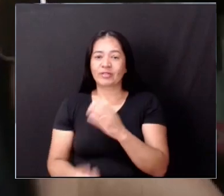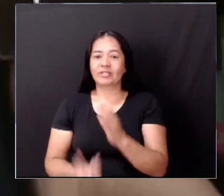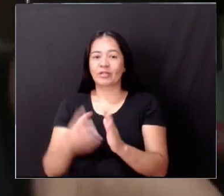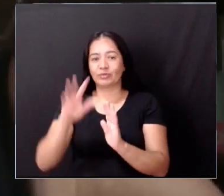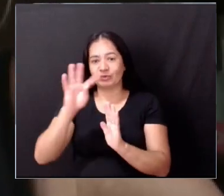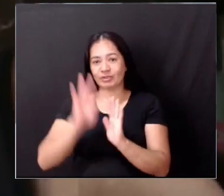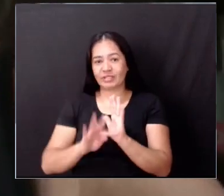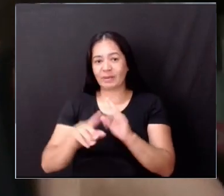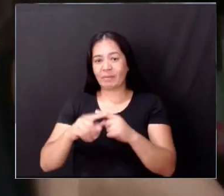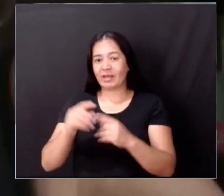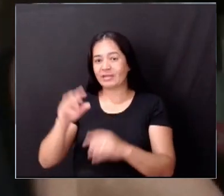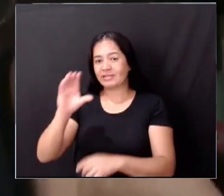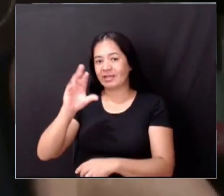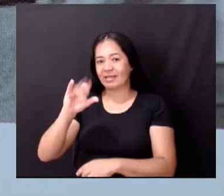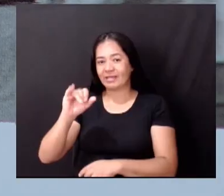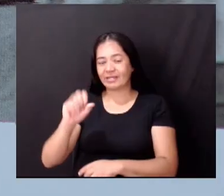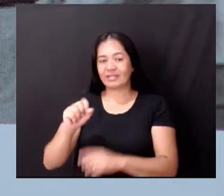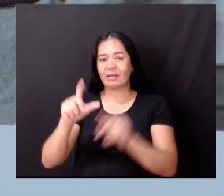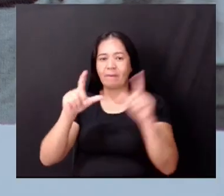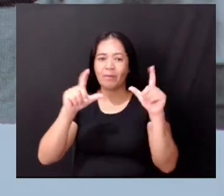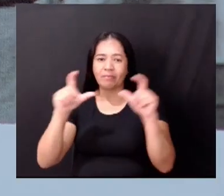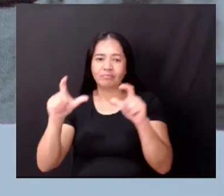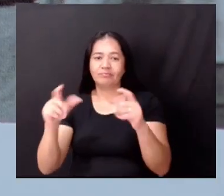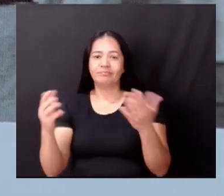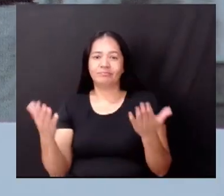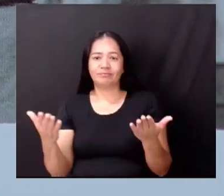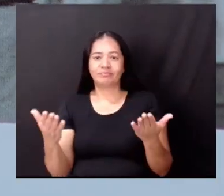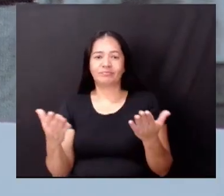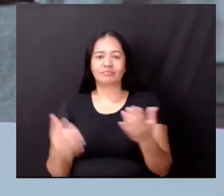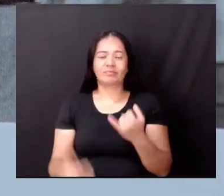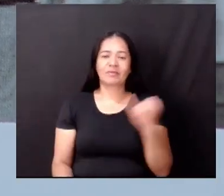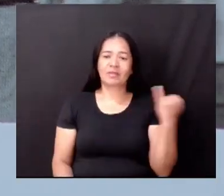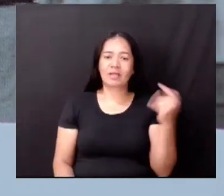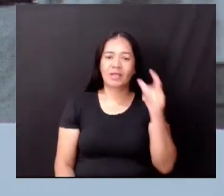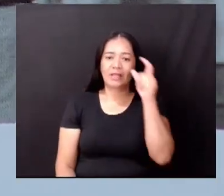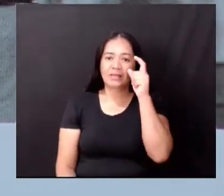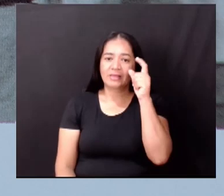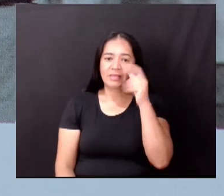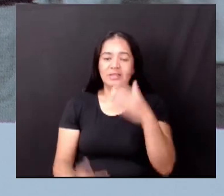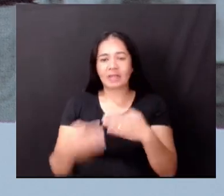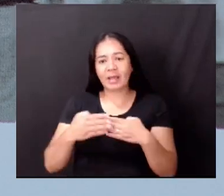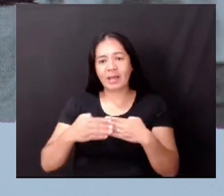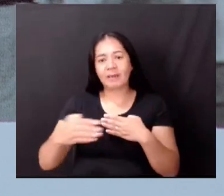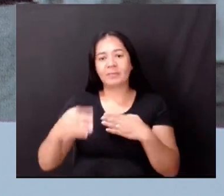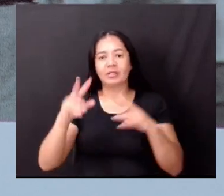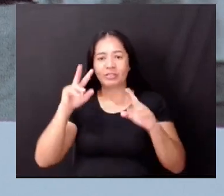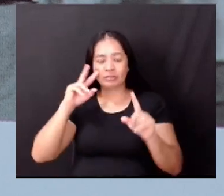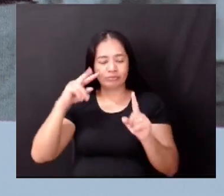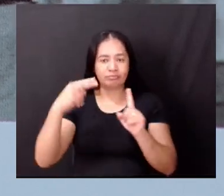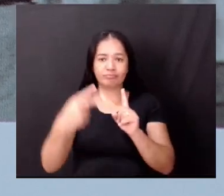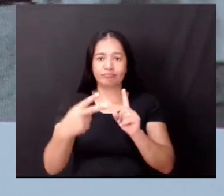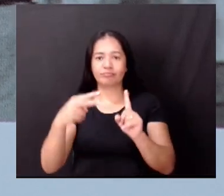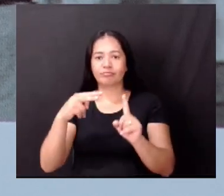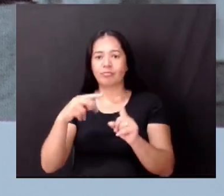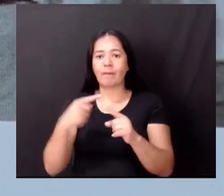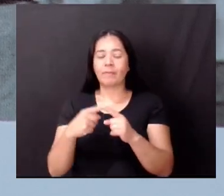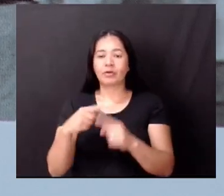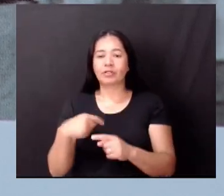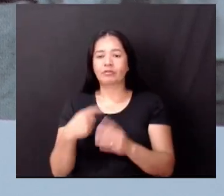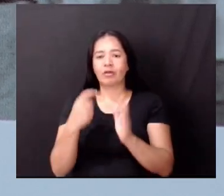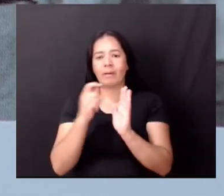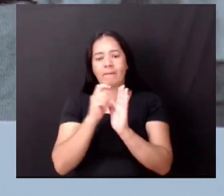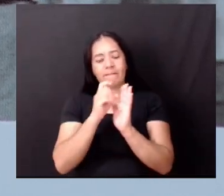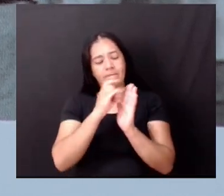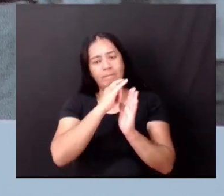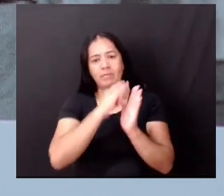Eu criei o texto e a Cris as fotos que acompanham. Então, ele é muito interessante a partir desse ponto de vista, porque a